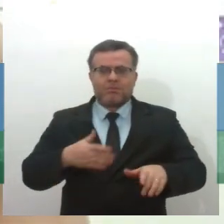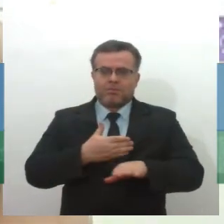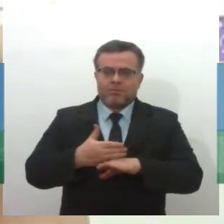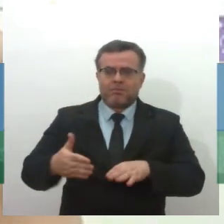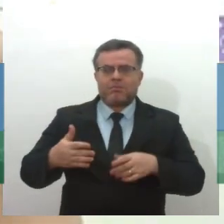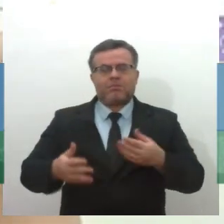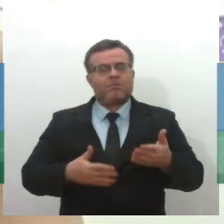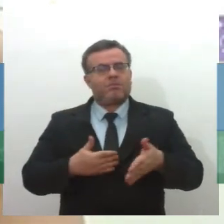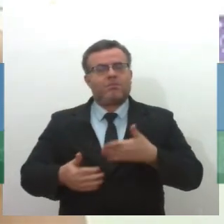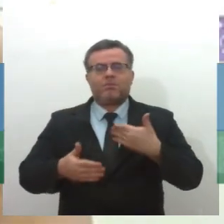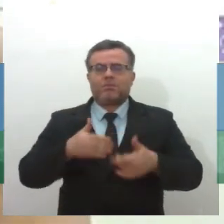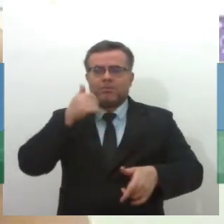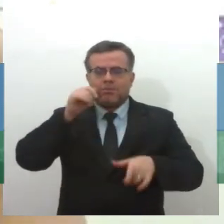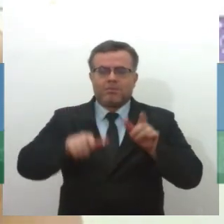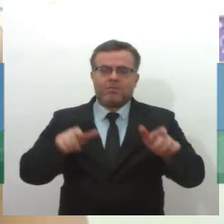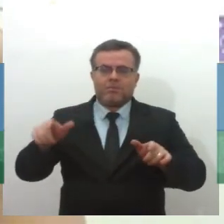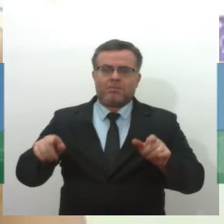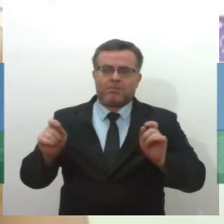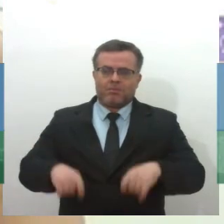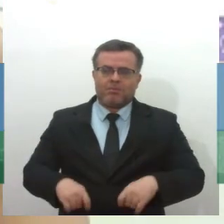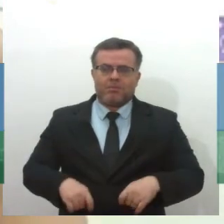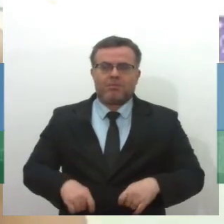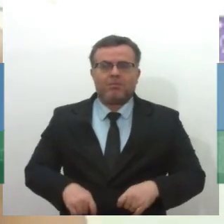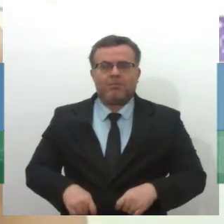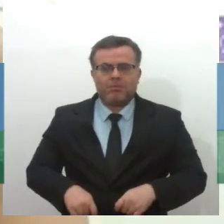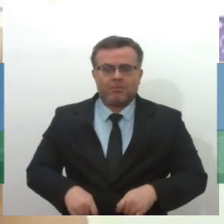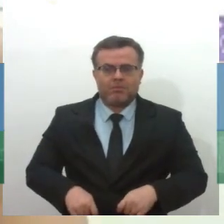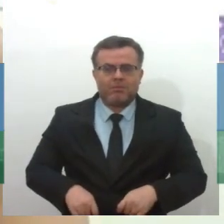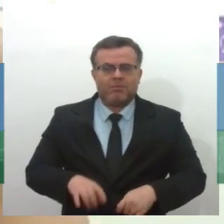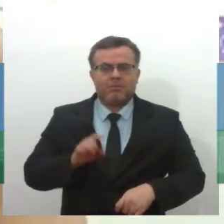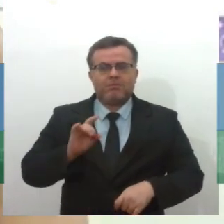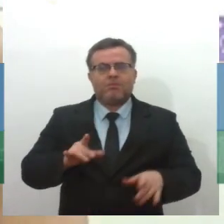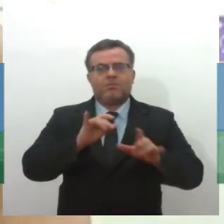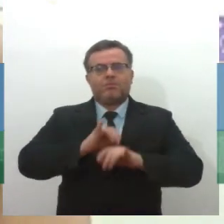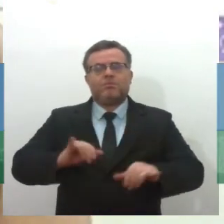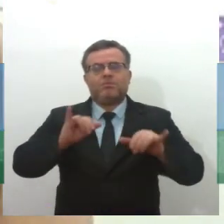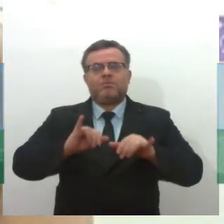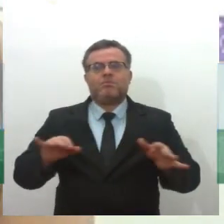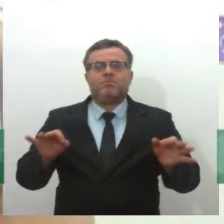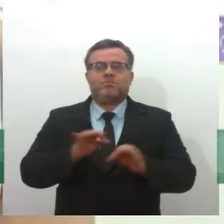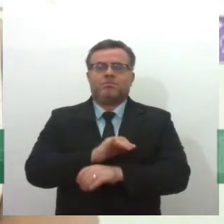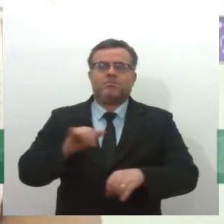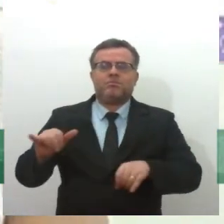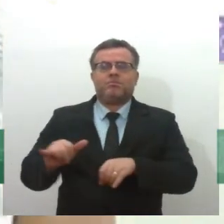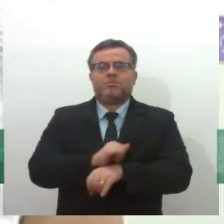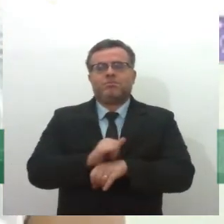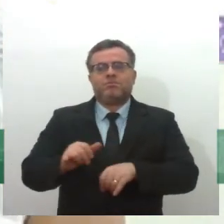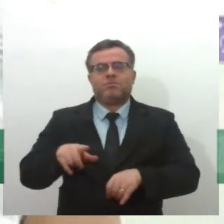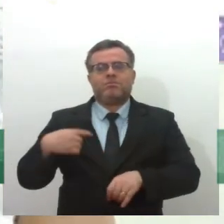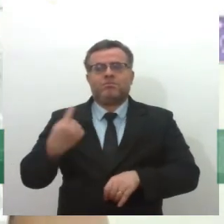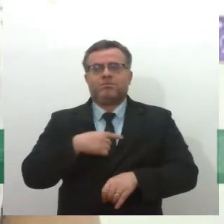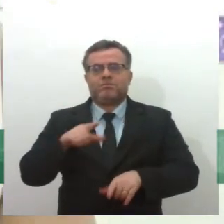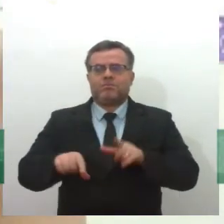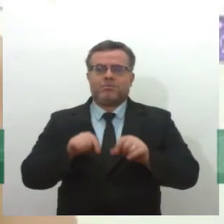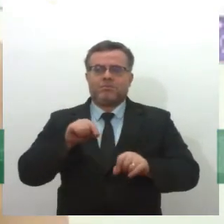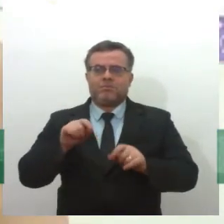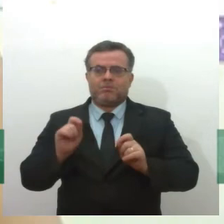mulheres, todas as representatividades. Qualificar o voto, fortalecer, essa é uma estratégia que nós estamos